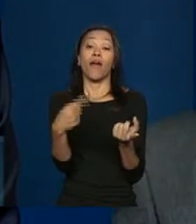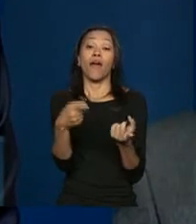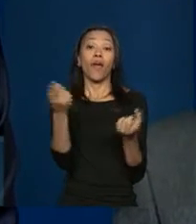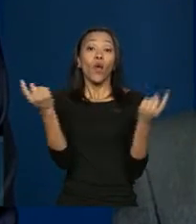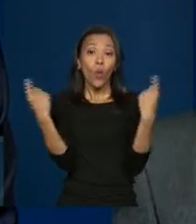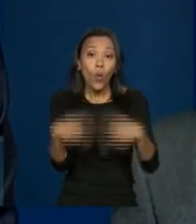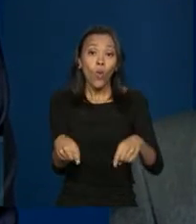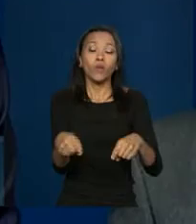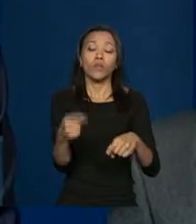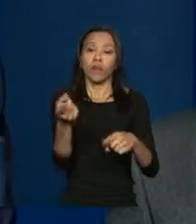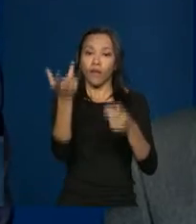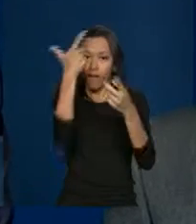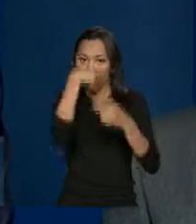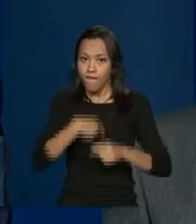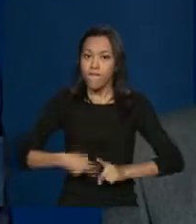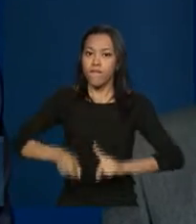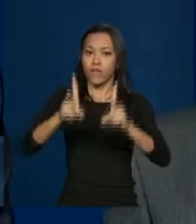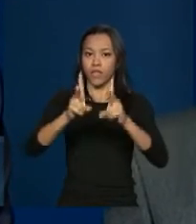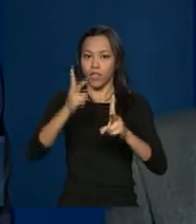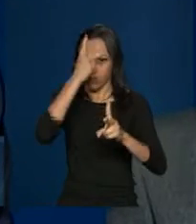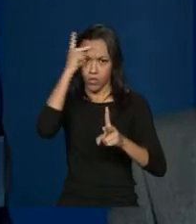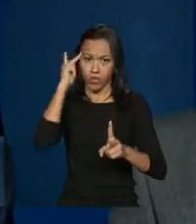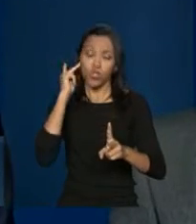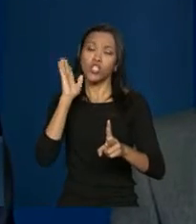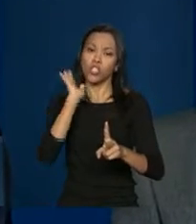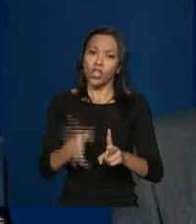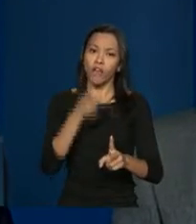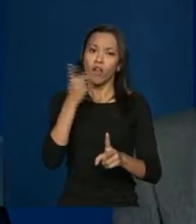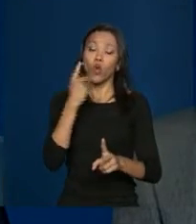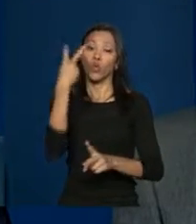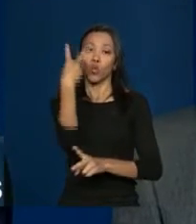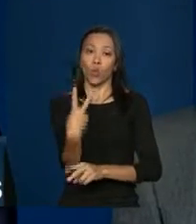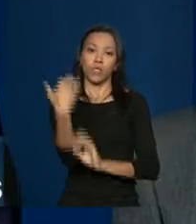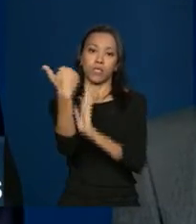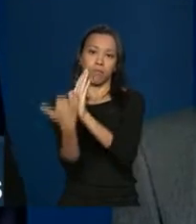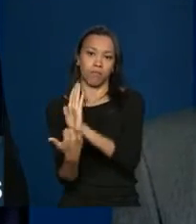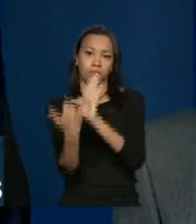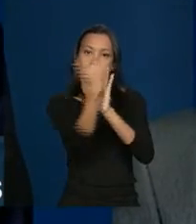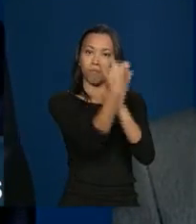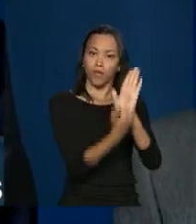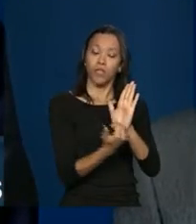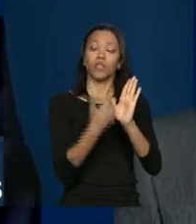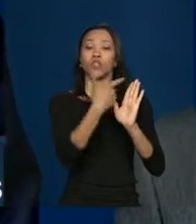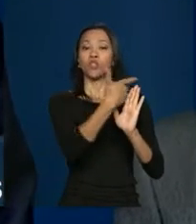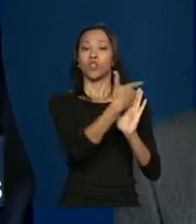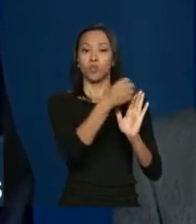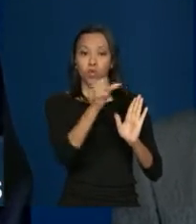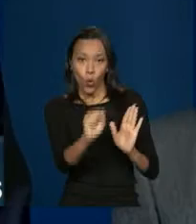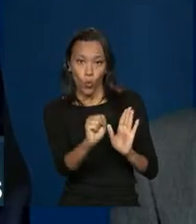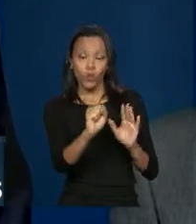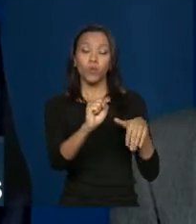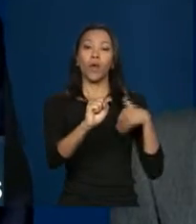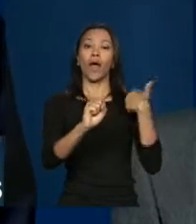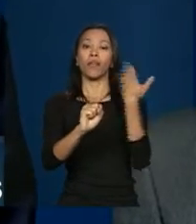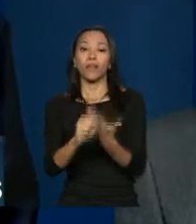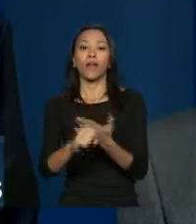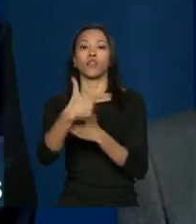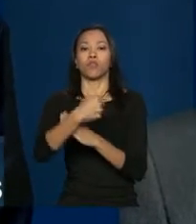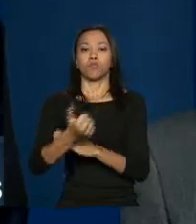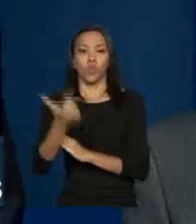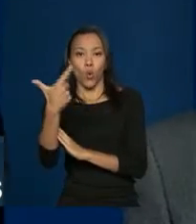já editou dois planos nacionais, um de 2008 até 2012, e hoje está em vigor